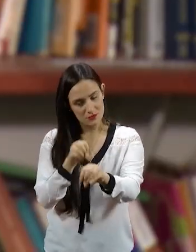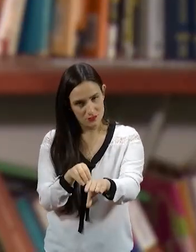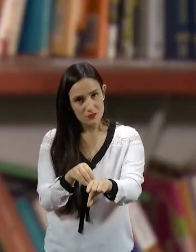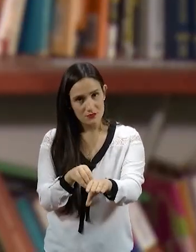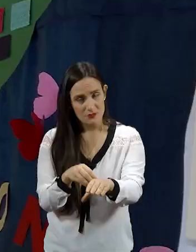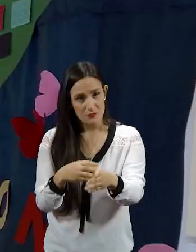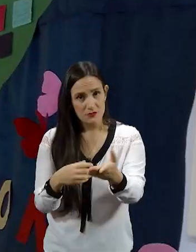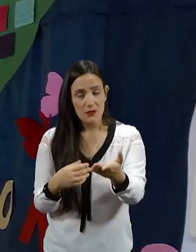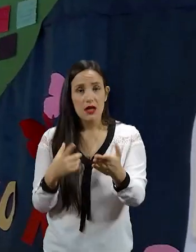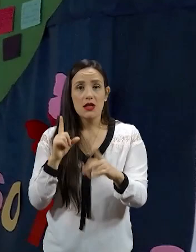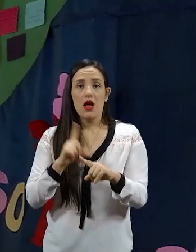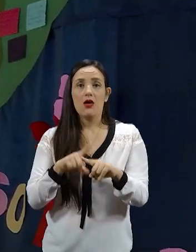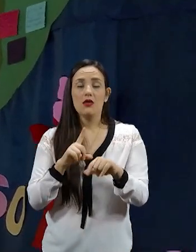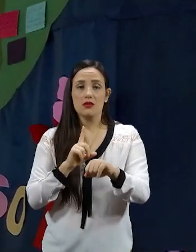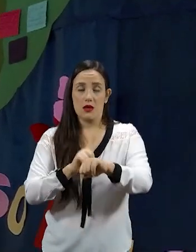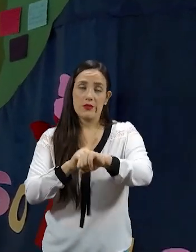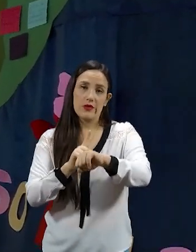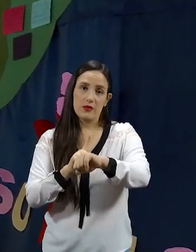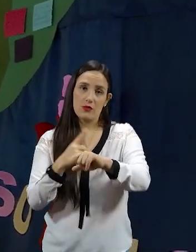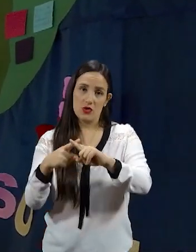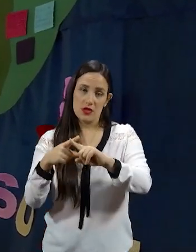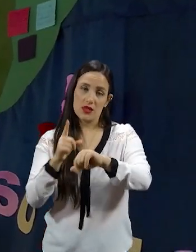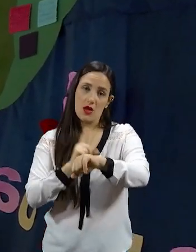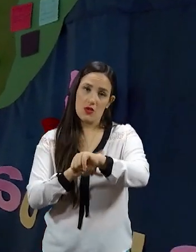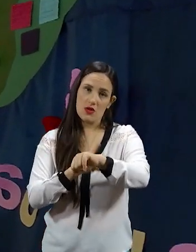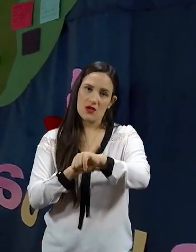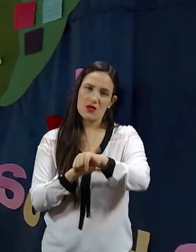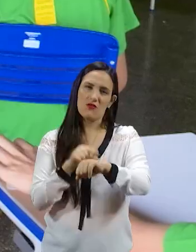de educação. Quando você